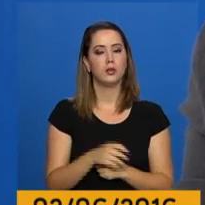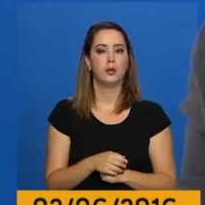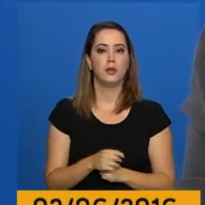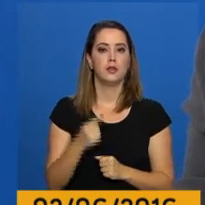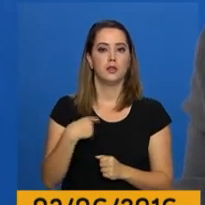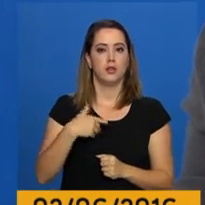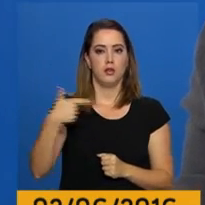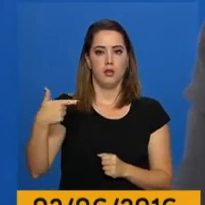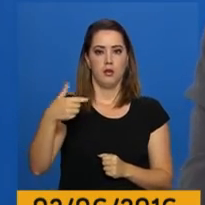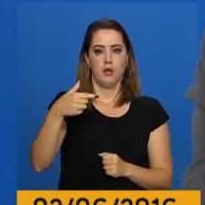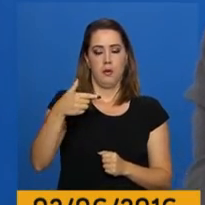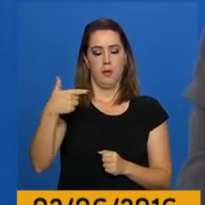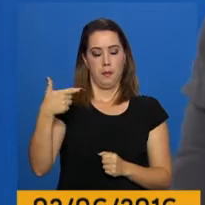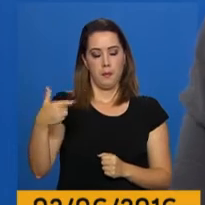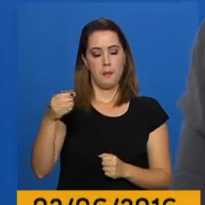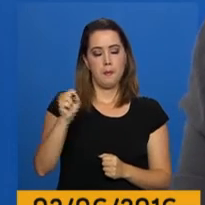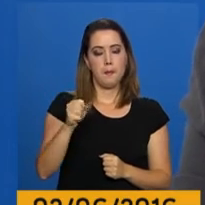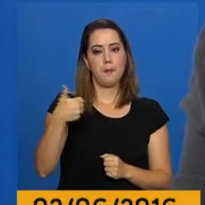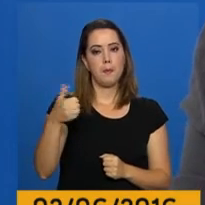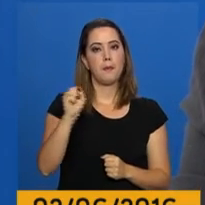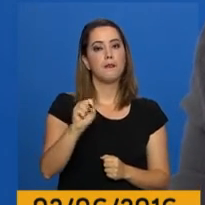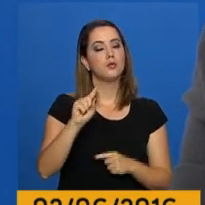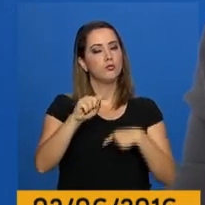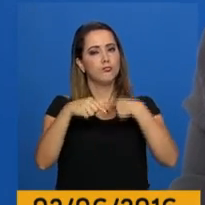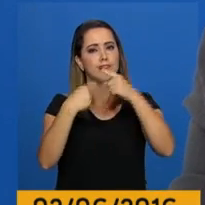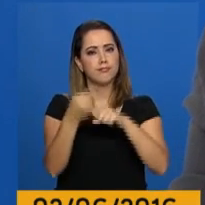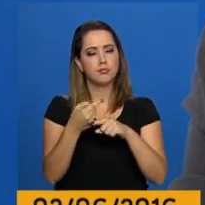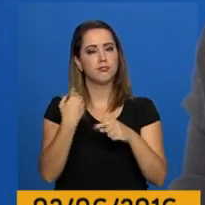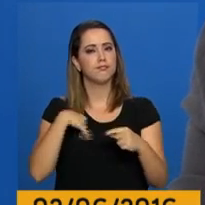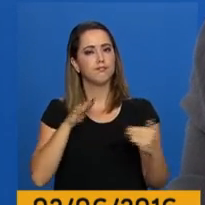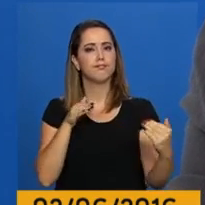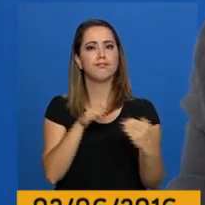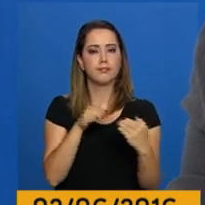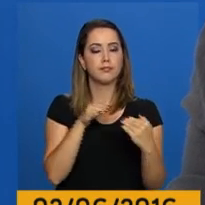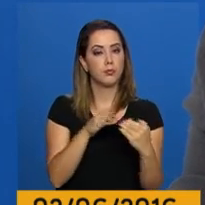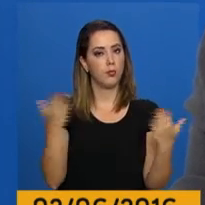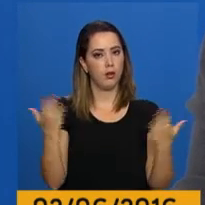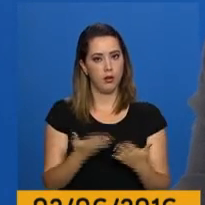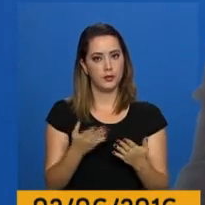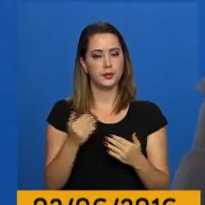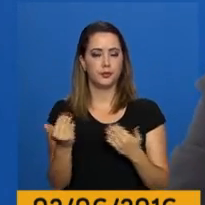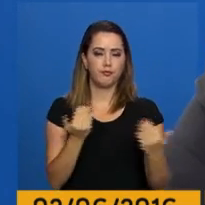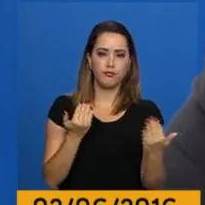parcela significativa que será negociada futuramente. Então, eu diria que a melhor comparação